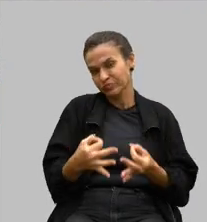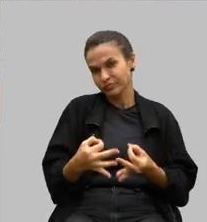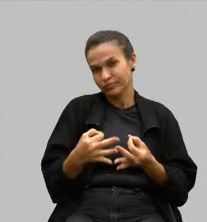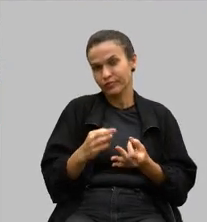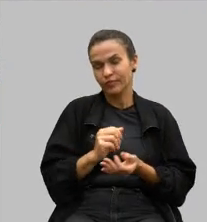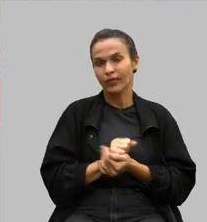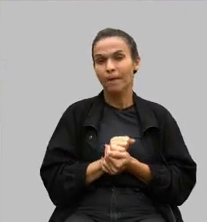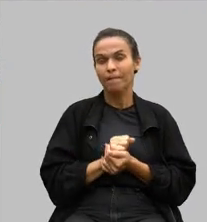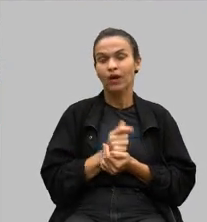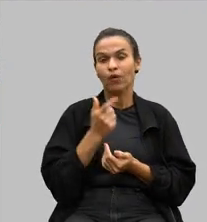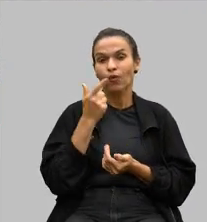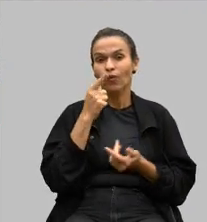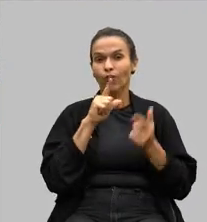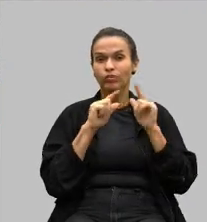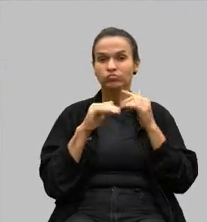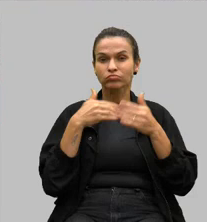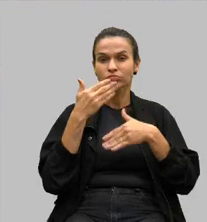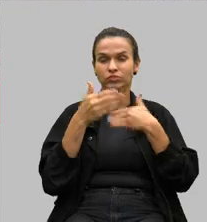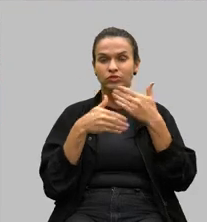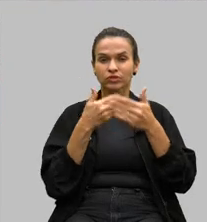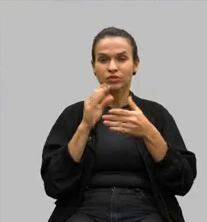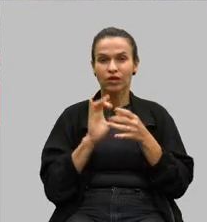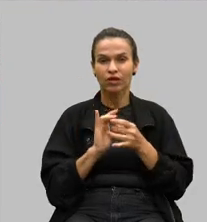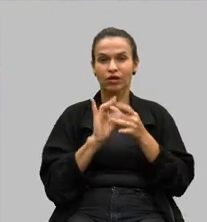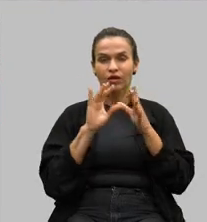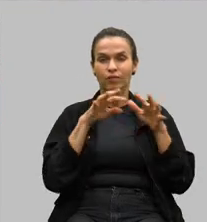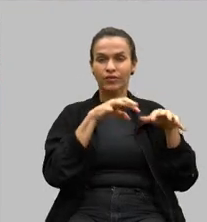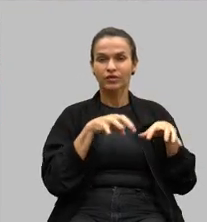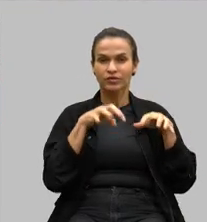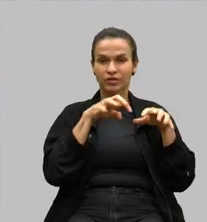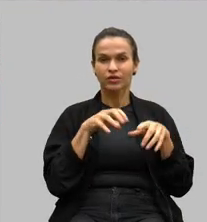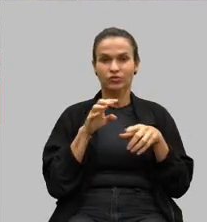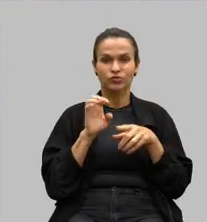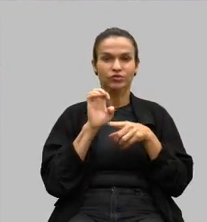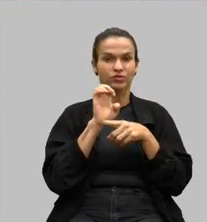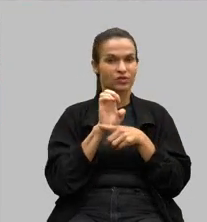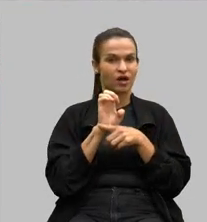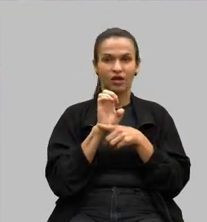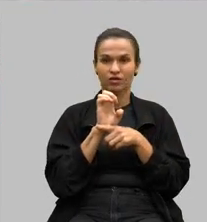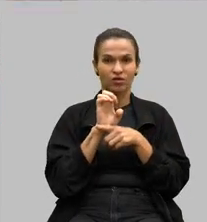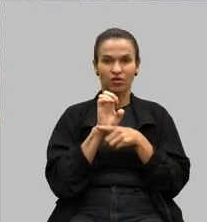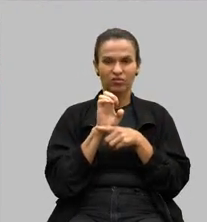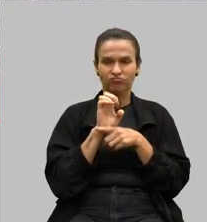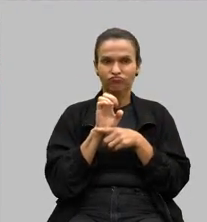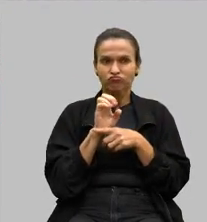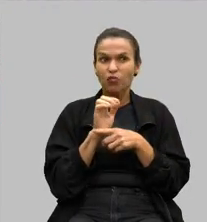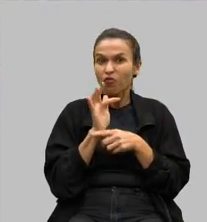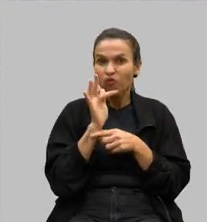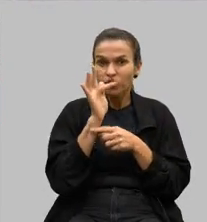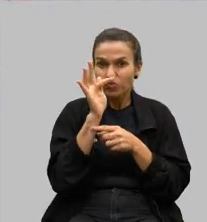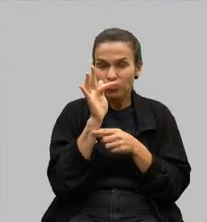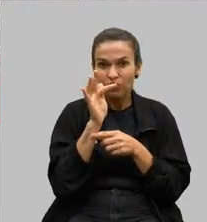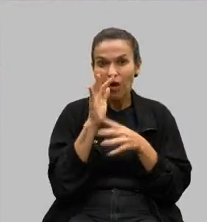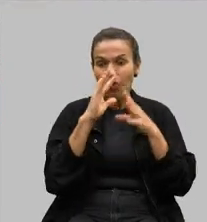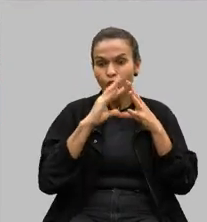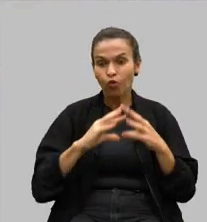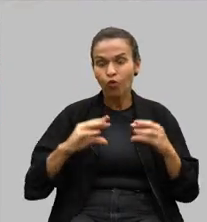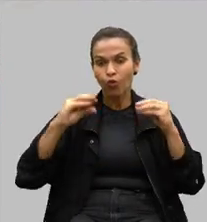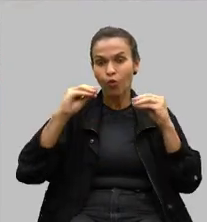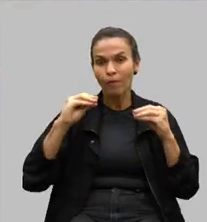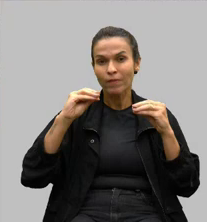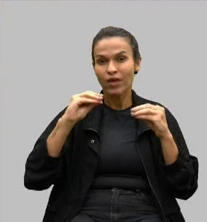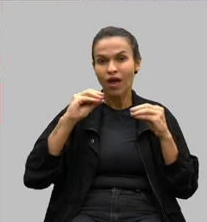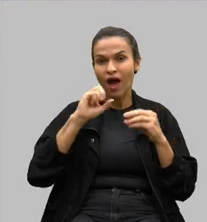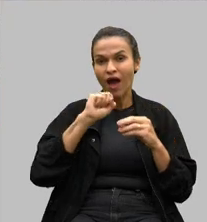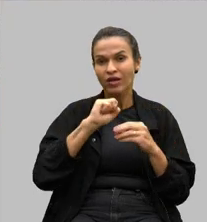para avançar em licenciamento de mineração no estado daqui a pouco não vai ter mais Serra do Curral esse é o nosso futuro